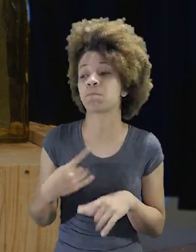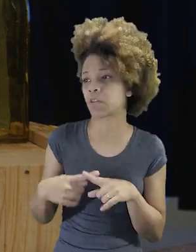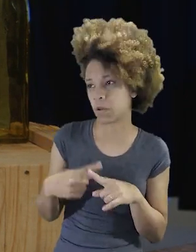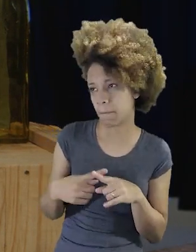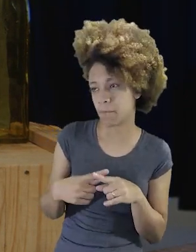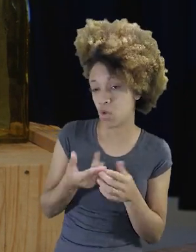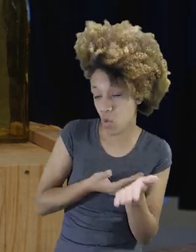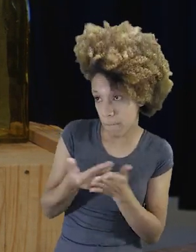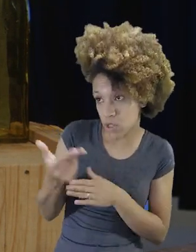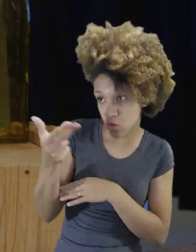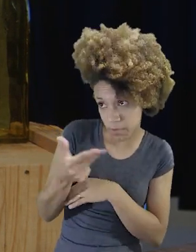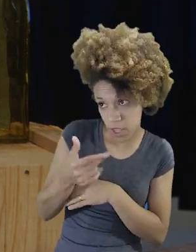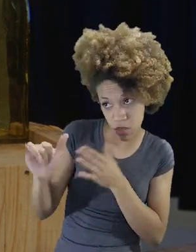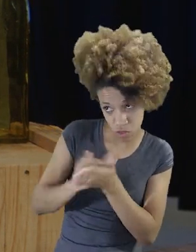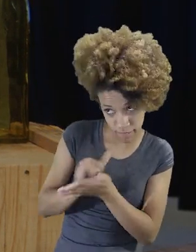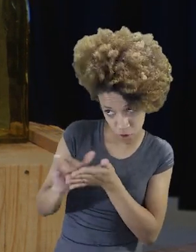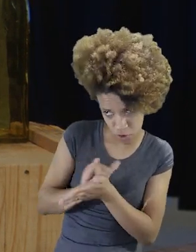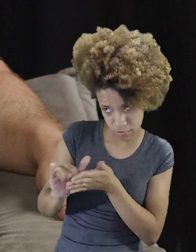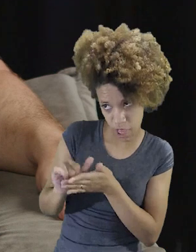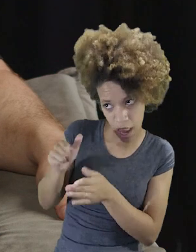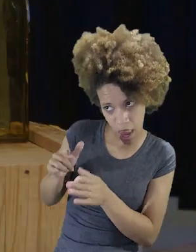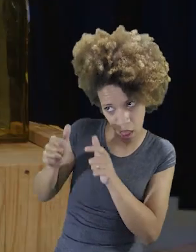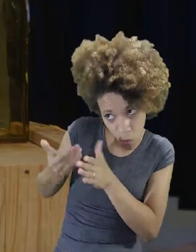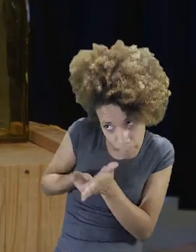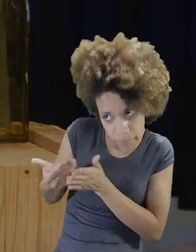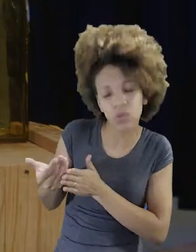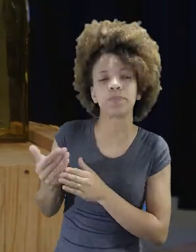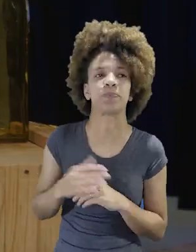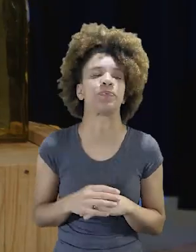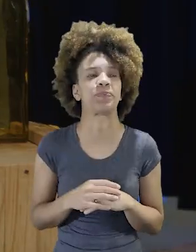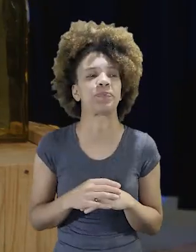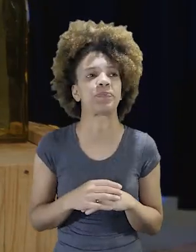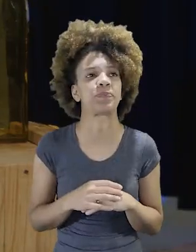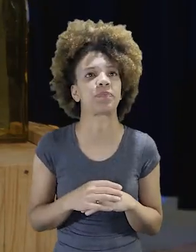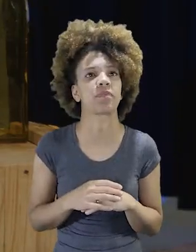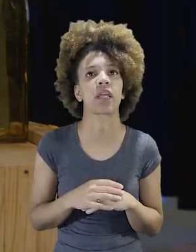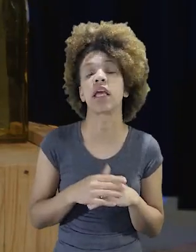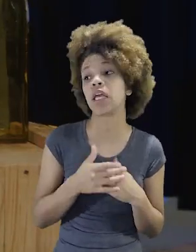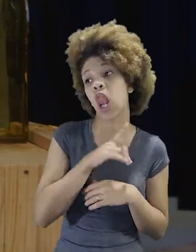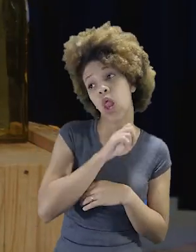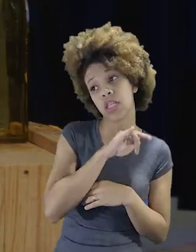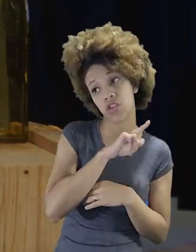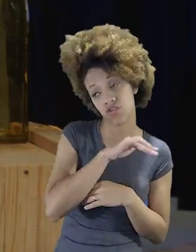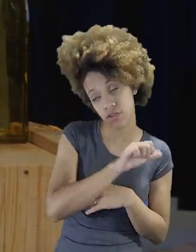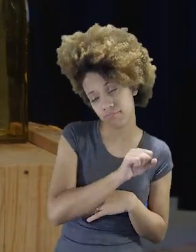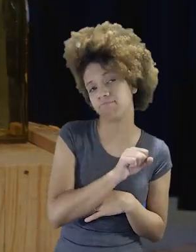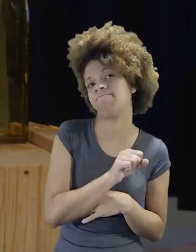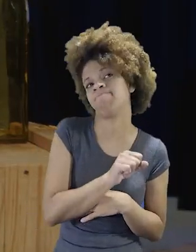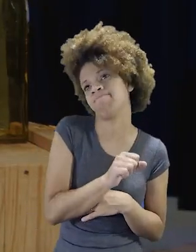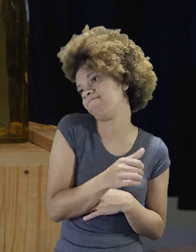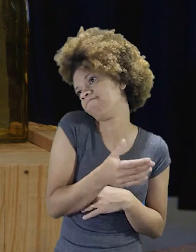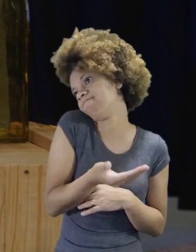o tempo que o berço do hip hop Nova York né e e Los Angeles